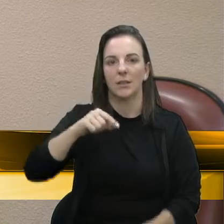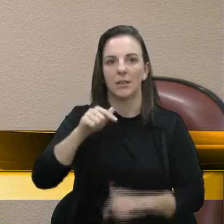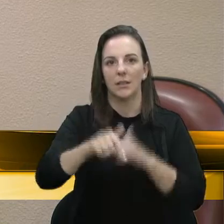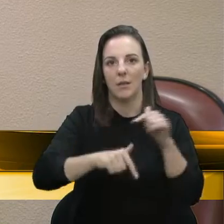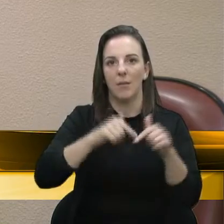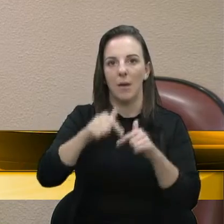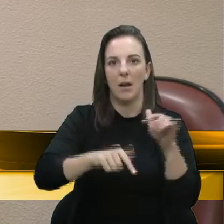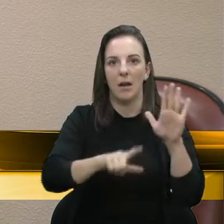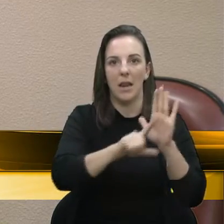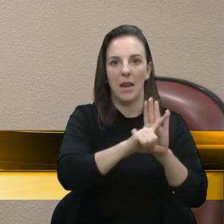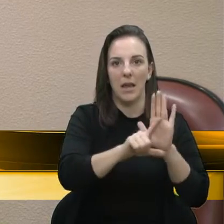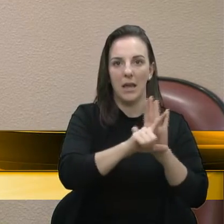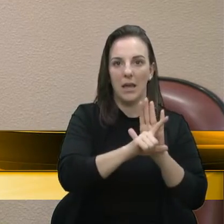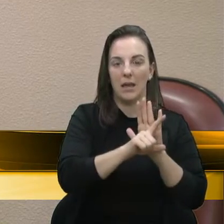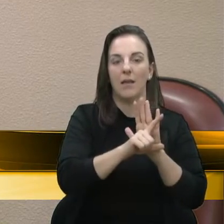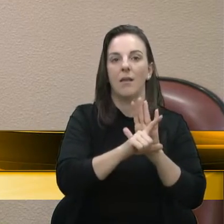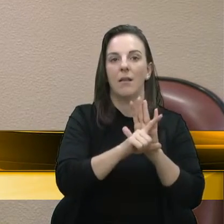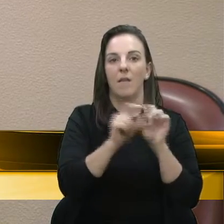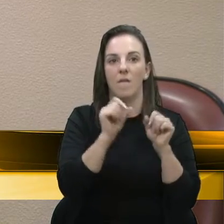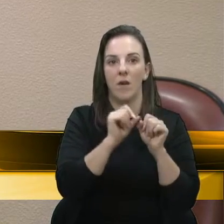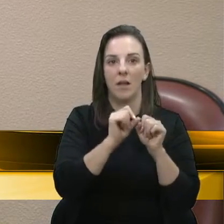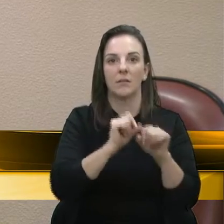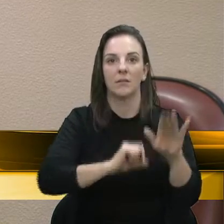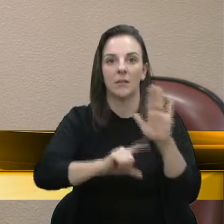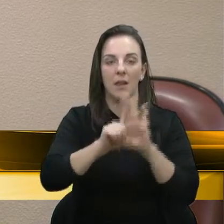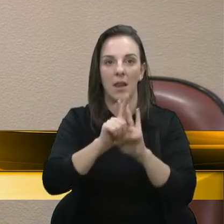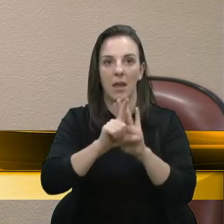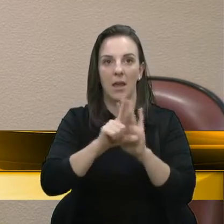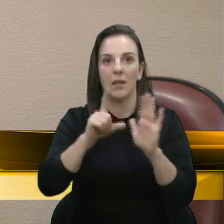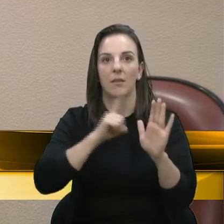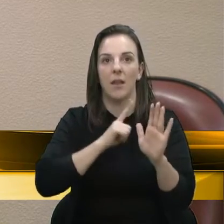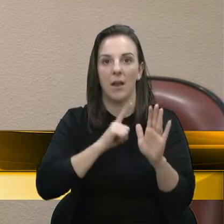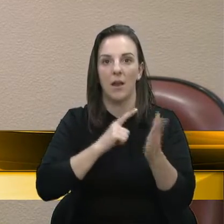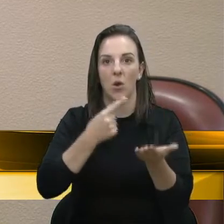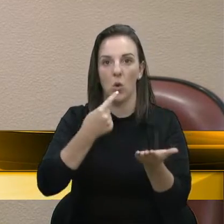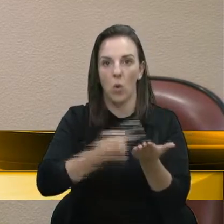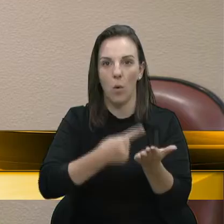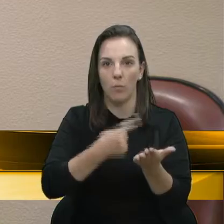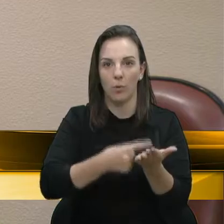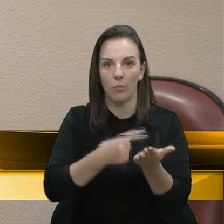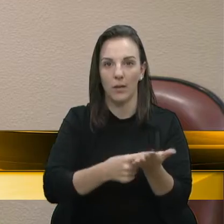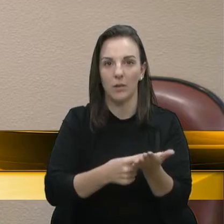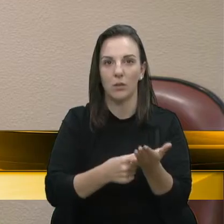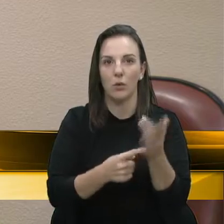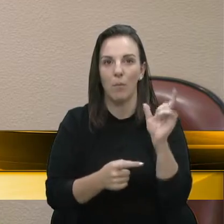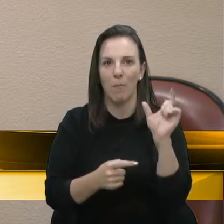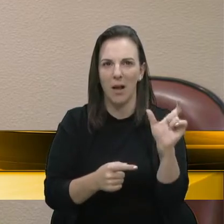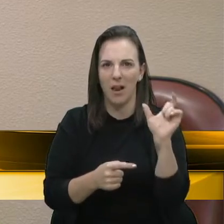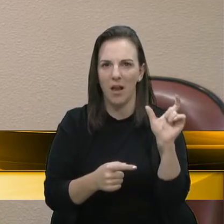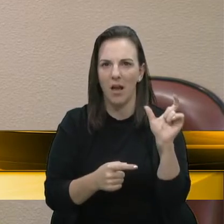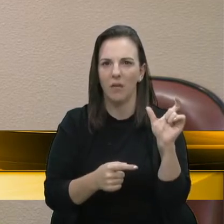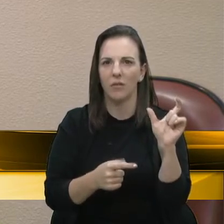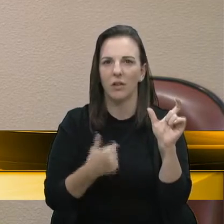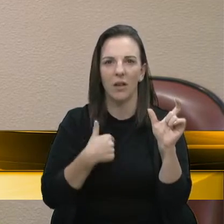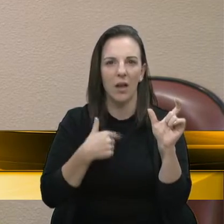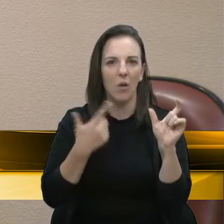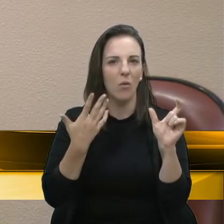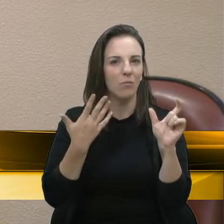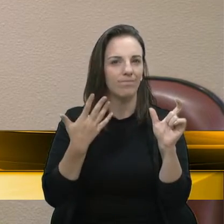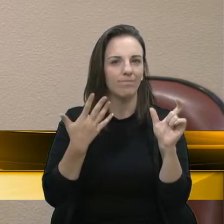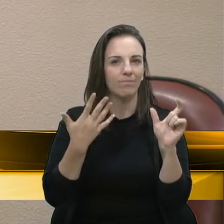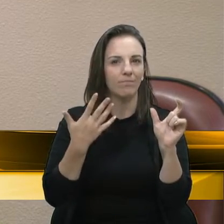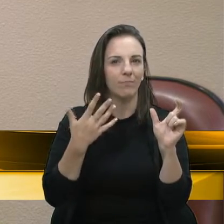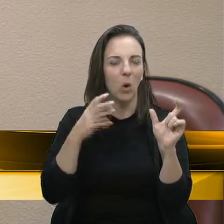um compromisso com essas palavras que eu ouço tanto, mas não consigo entender que elas tenham relação com o discurso muitas